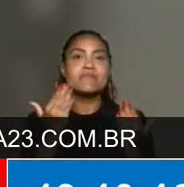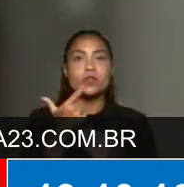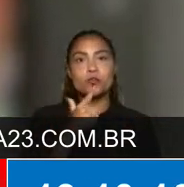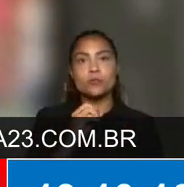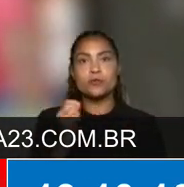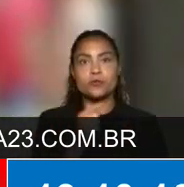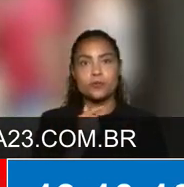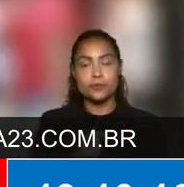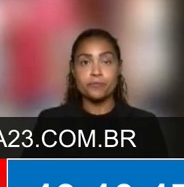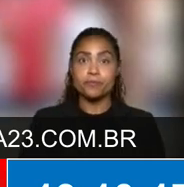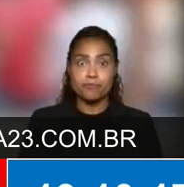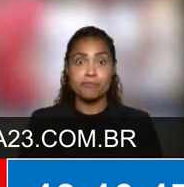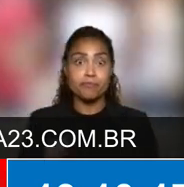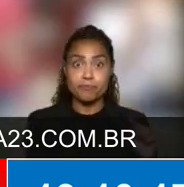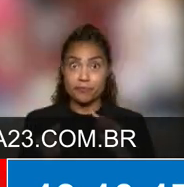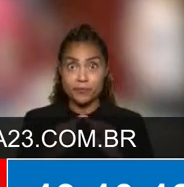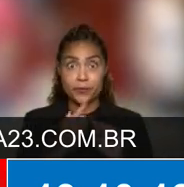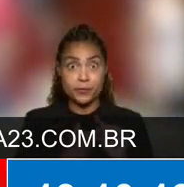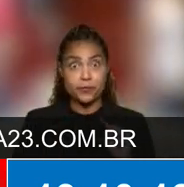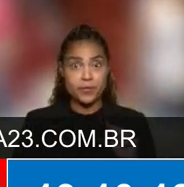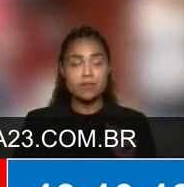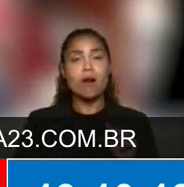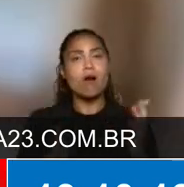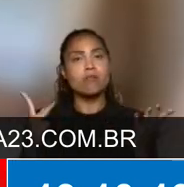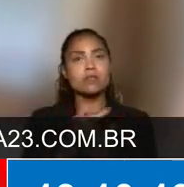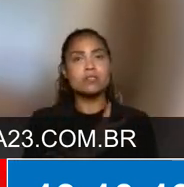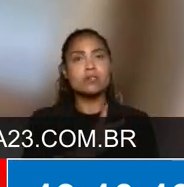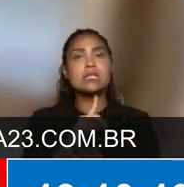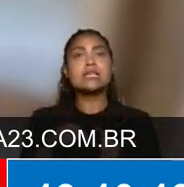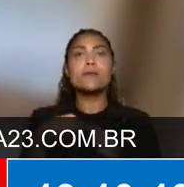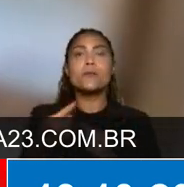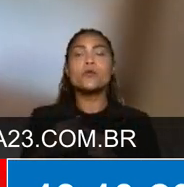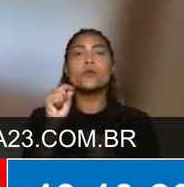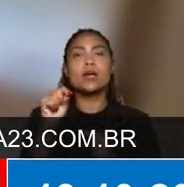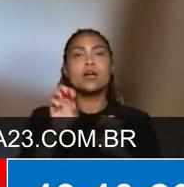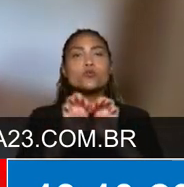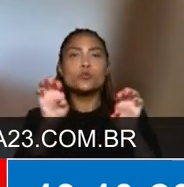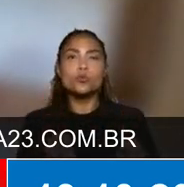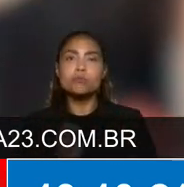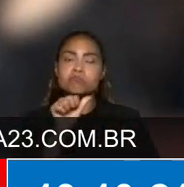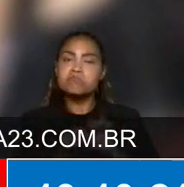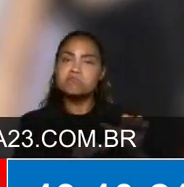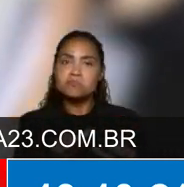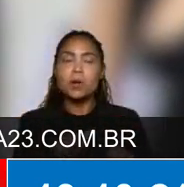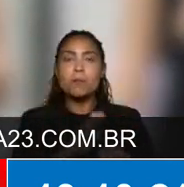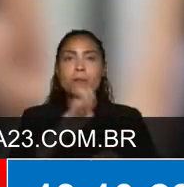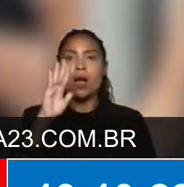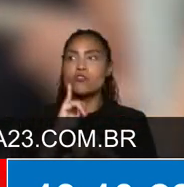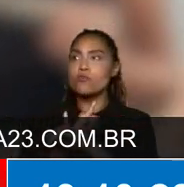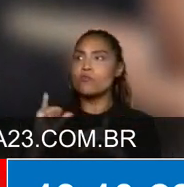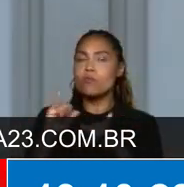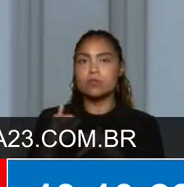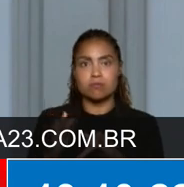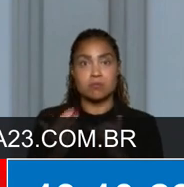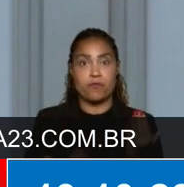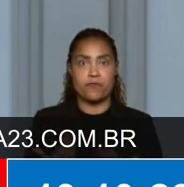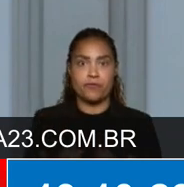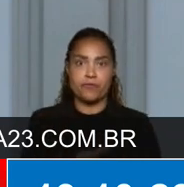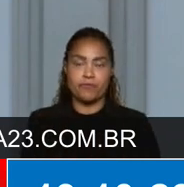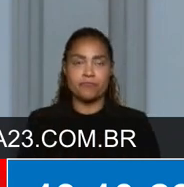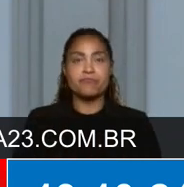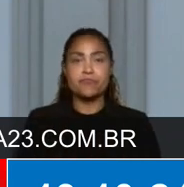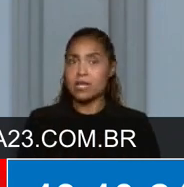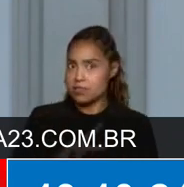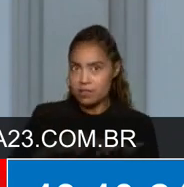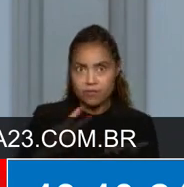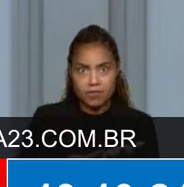2022. De acordo com o governo, isso aconteceu após a reestruturação e maior divulgação do serviço de apoio. Isso não significa